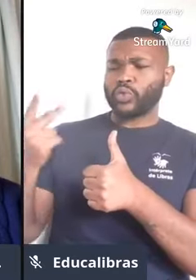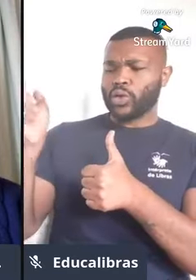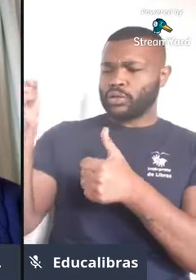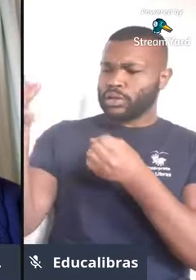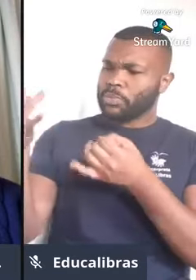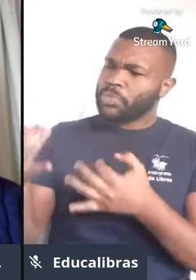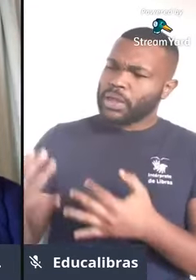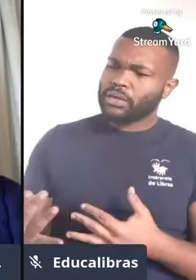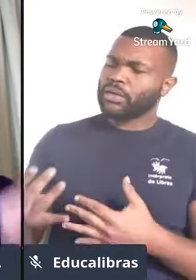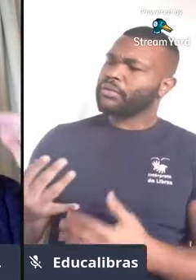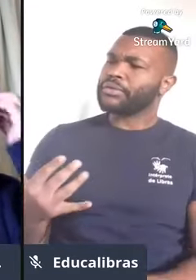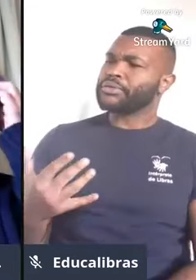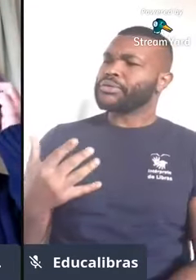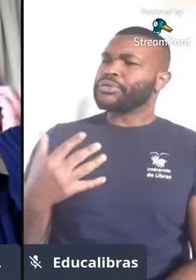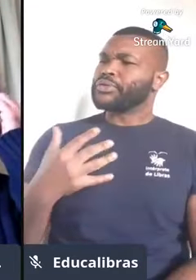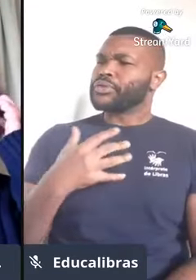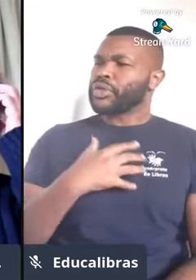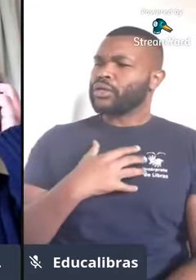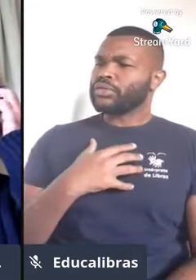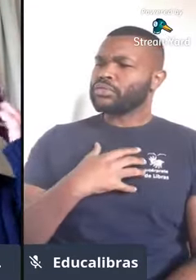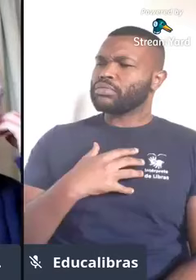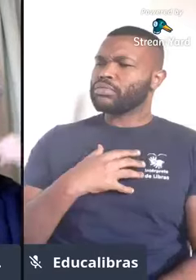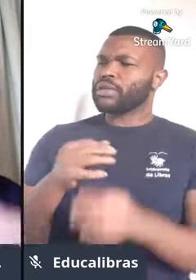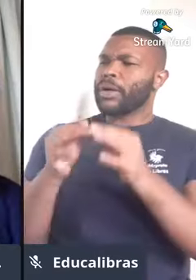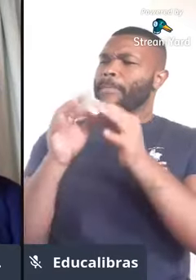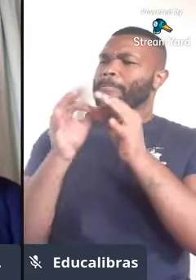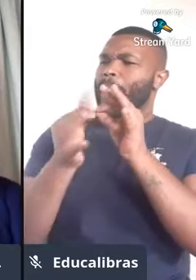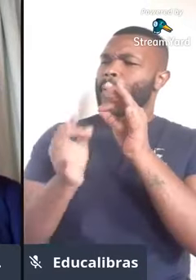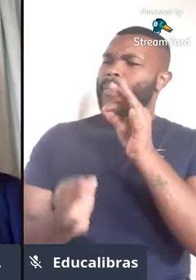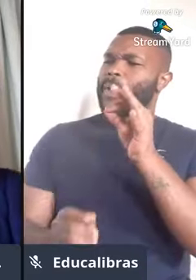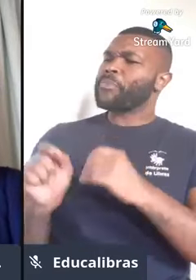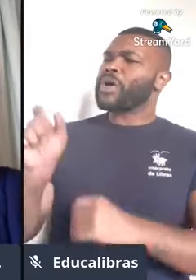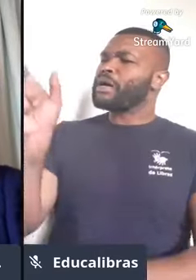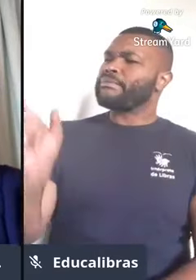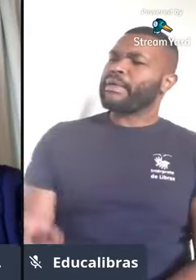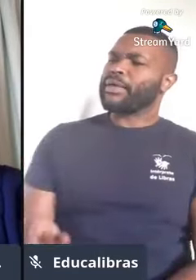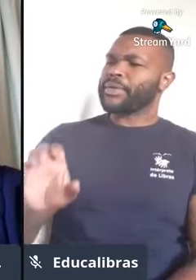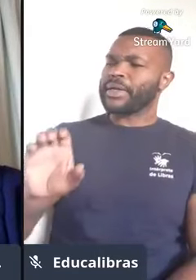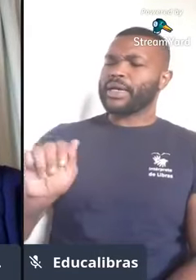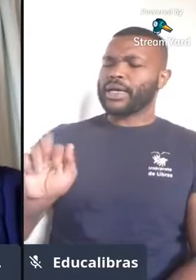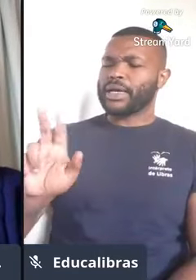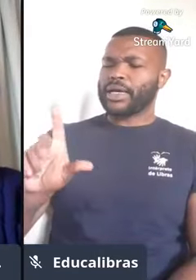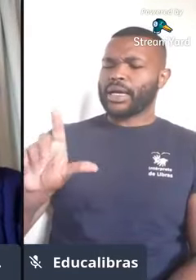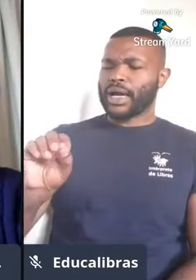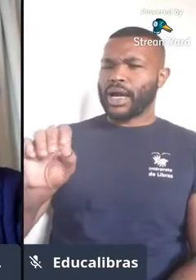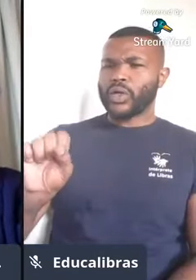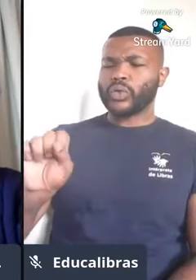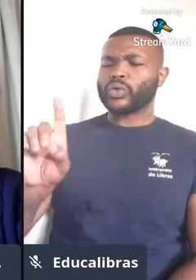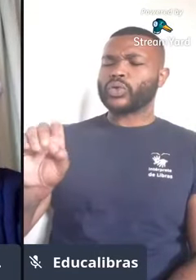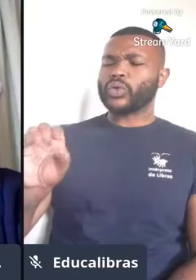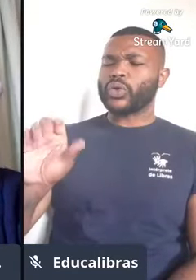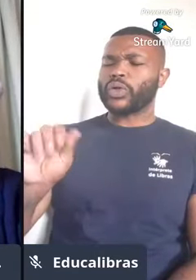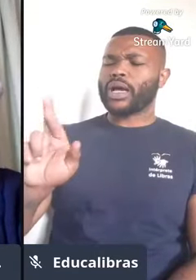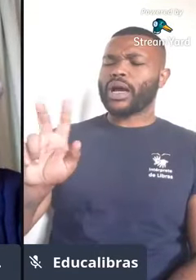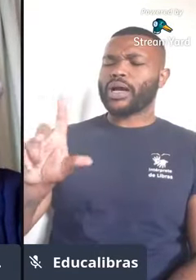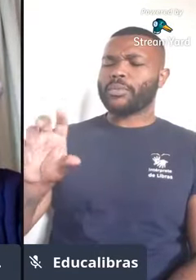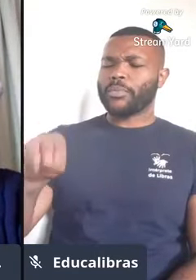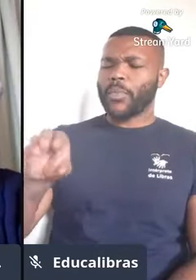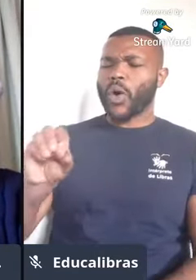forma ampla, quem é o Dr. José Carlos do Carmo? Quem é o Cal?